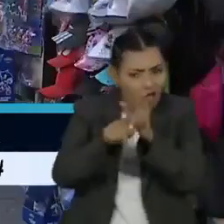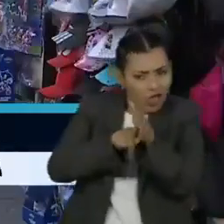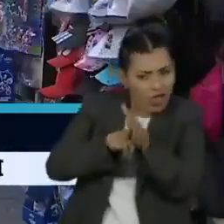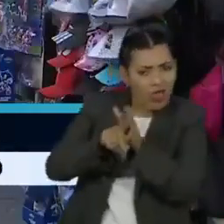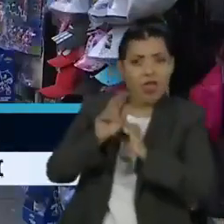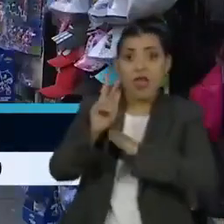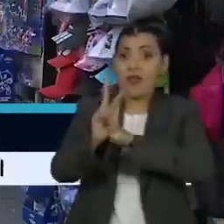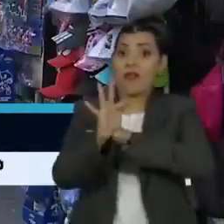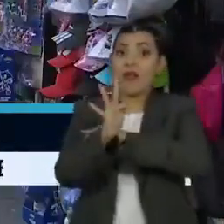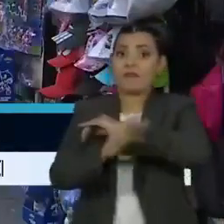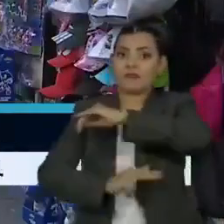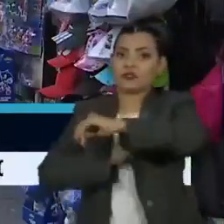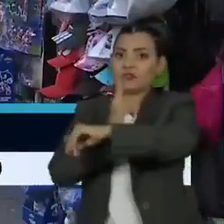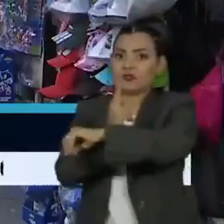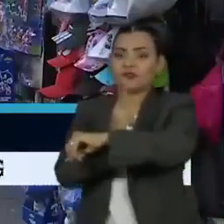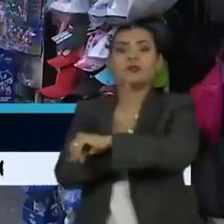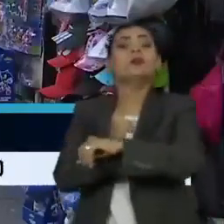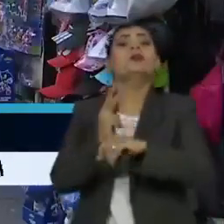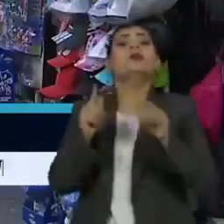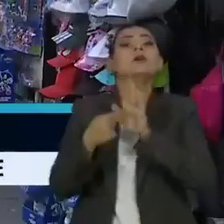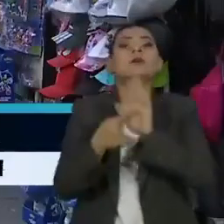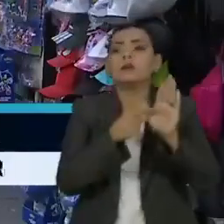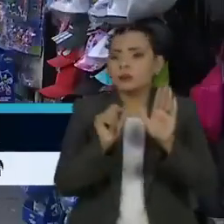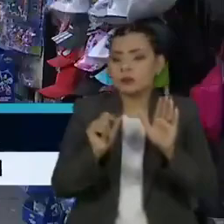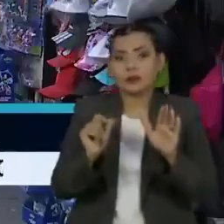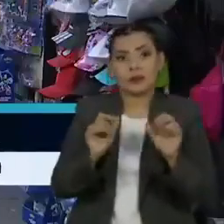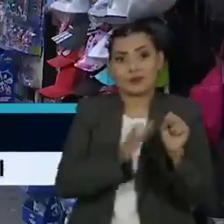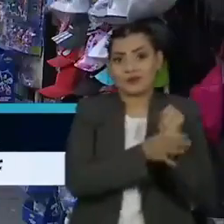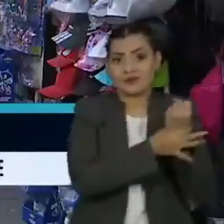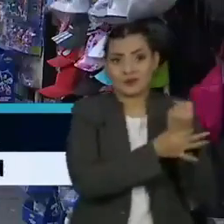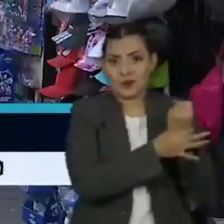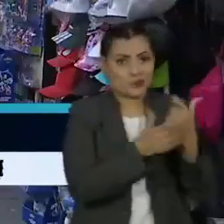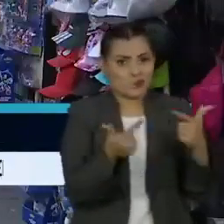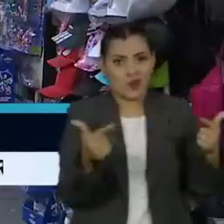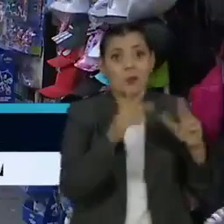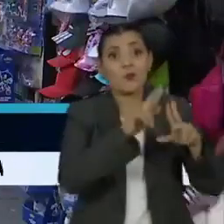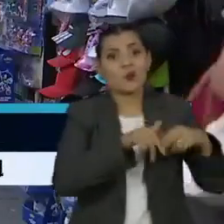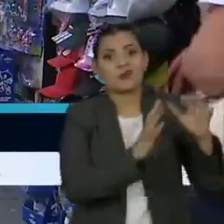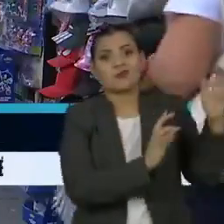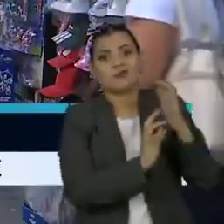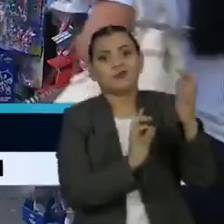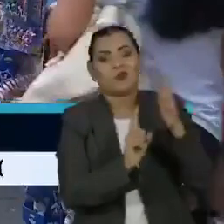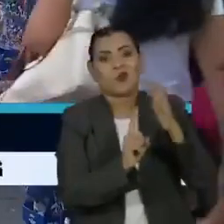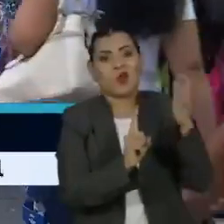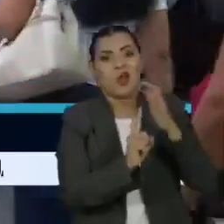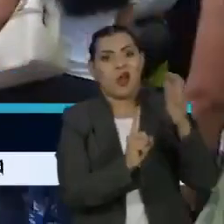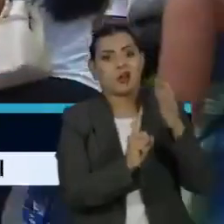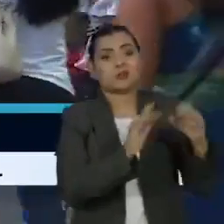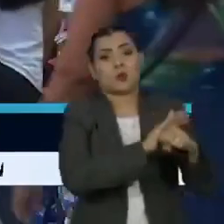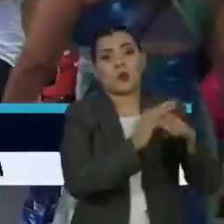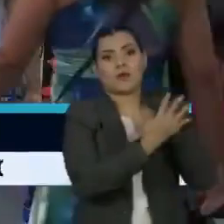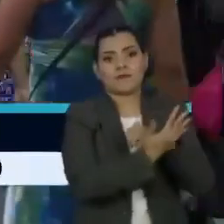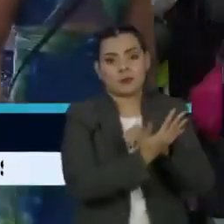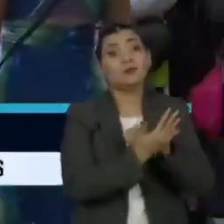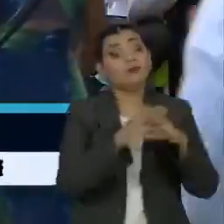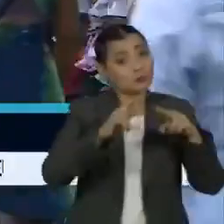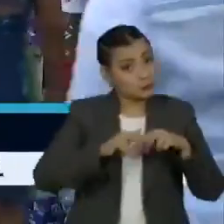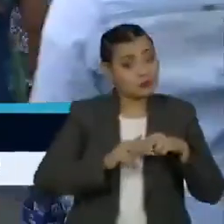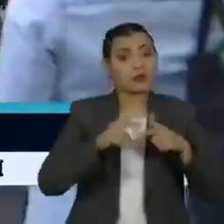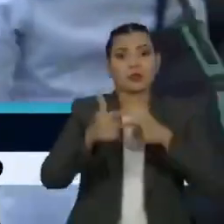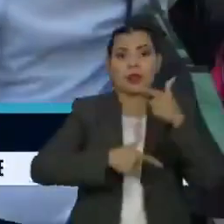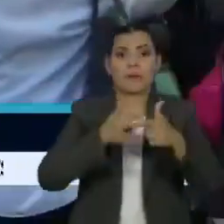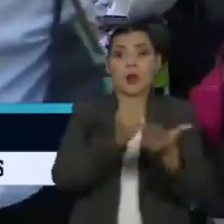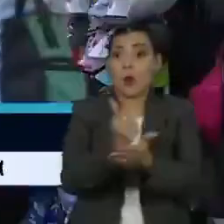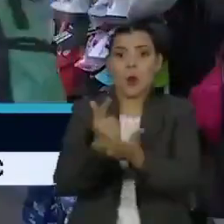Fundação Getúlio Vargas, é a incerteza com relação à pandemia do novo coronavírus, que reduziu a circulação de pessoas, diminuiu